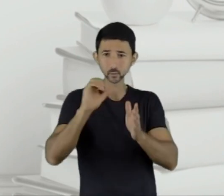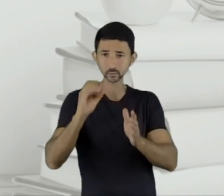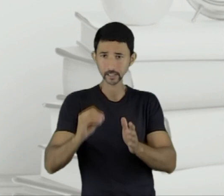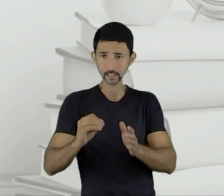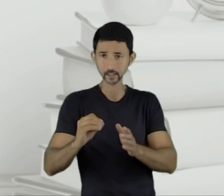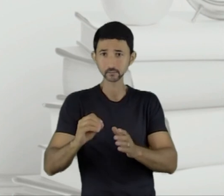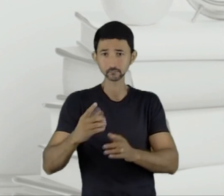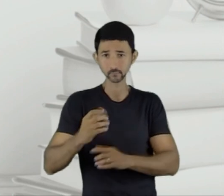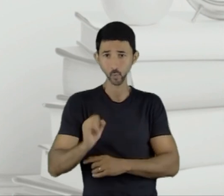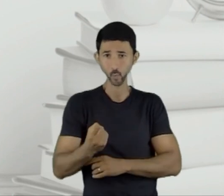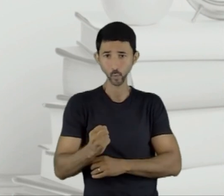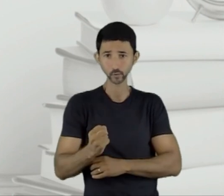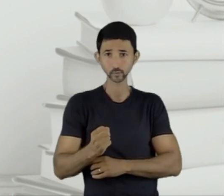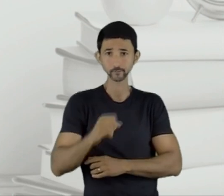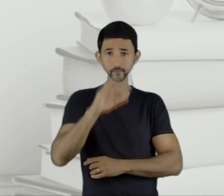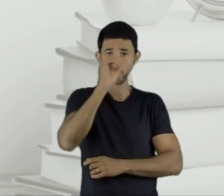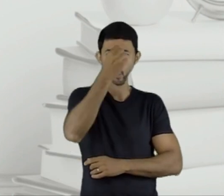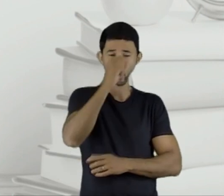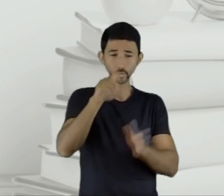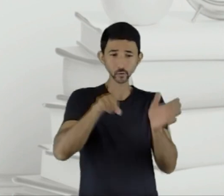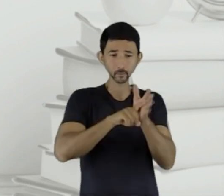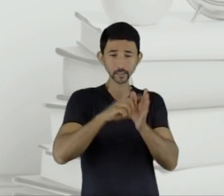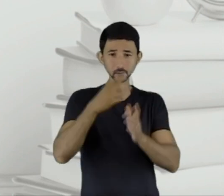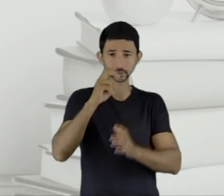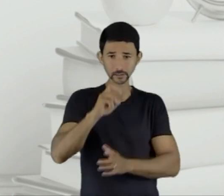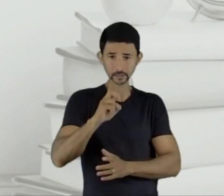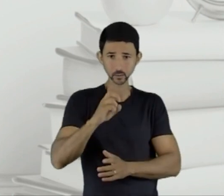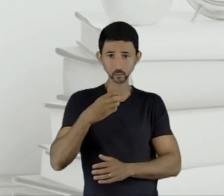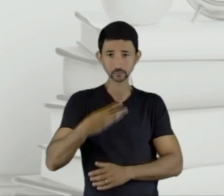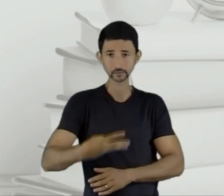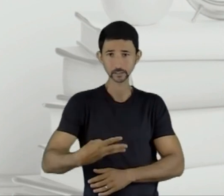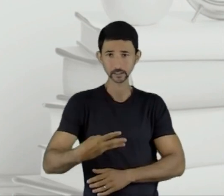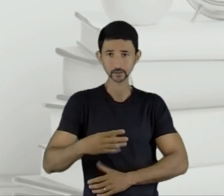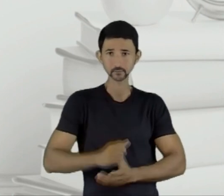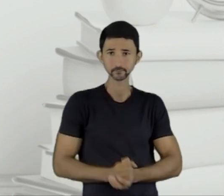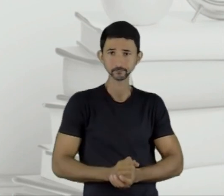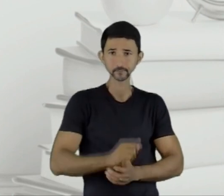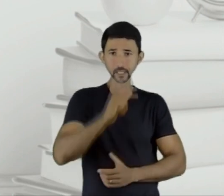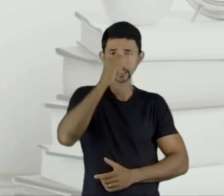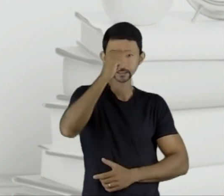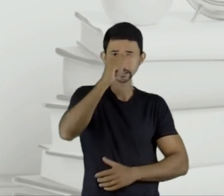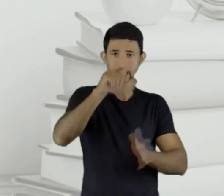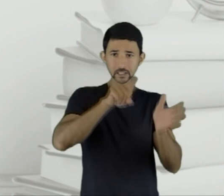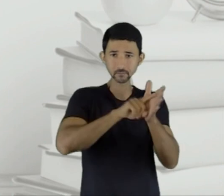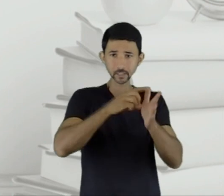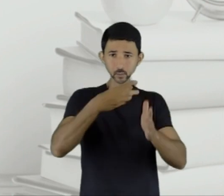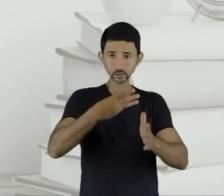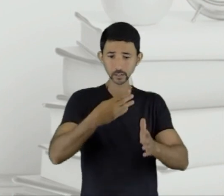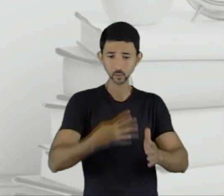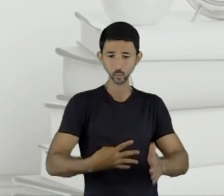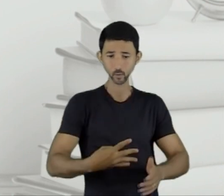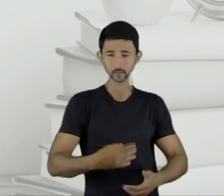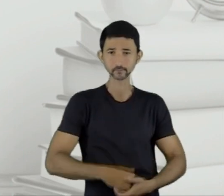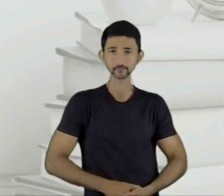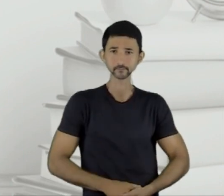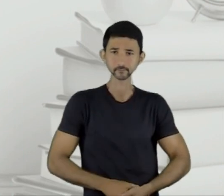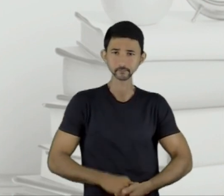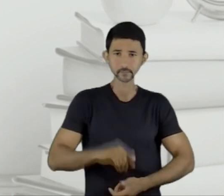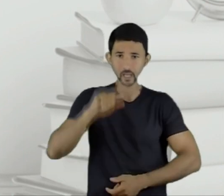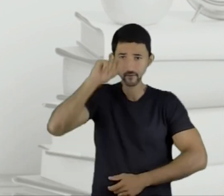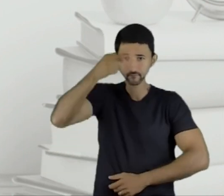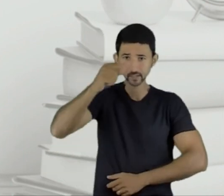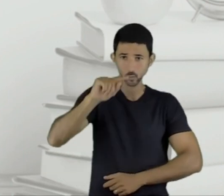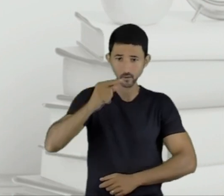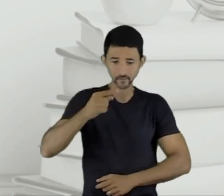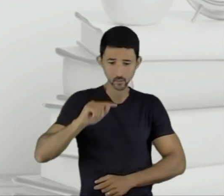8. 8 menos 5, 3. 7 menos 3, 4. Certo? Olha a vírgula,